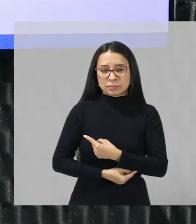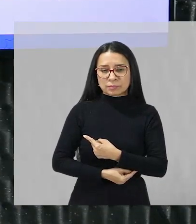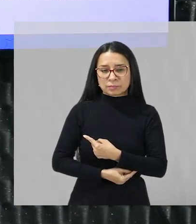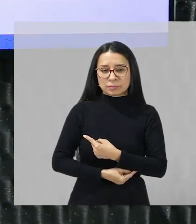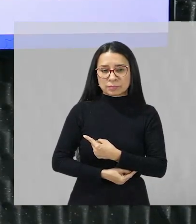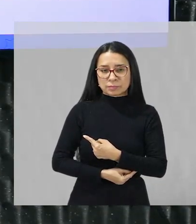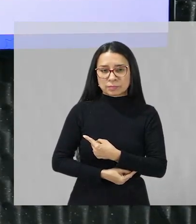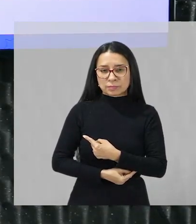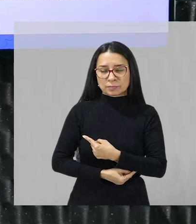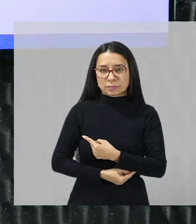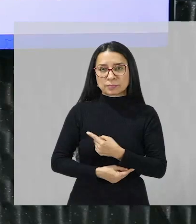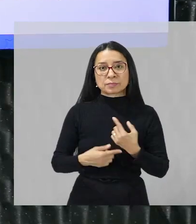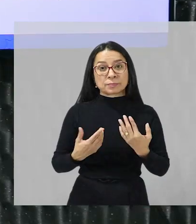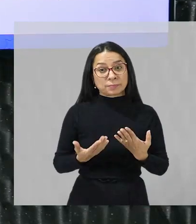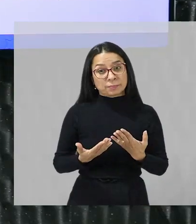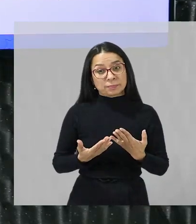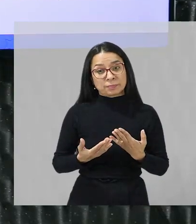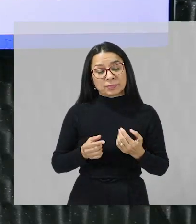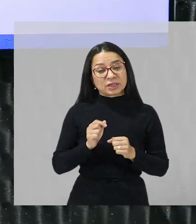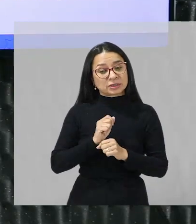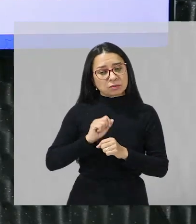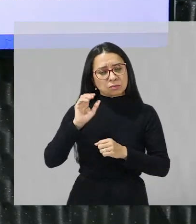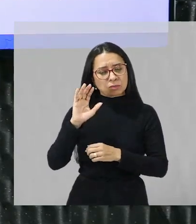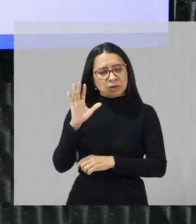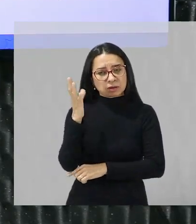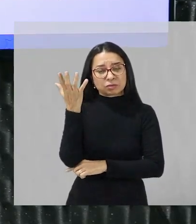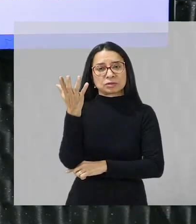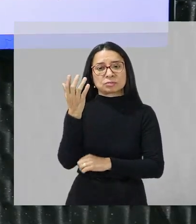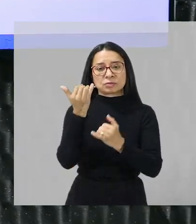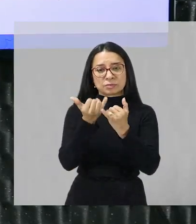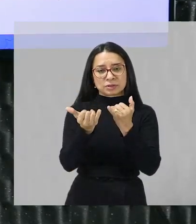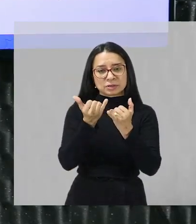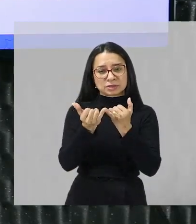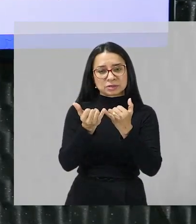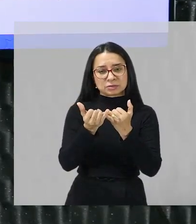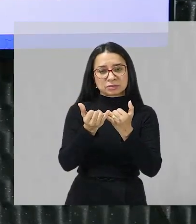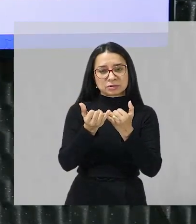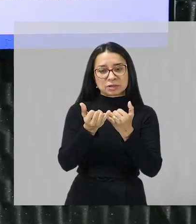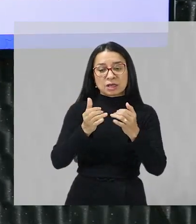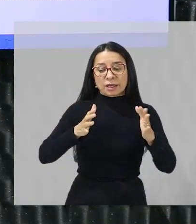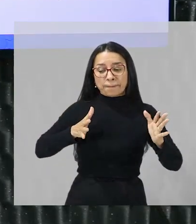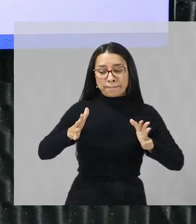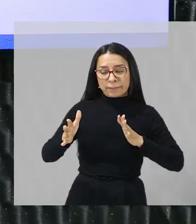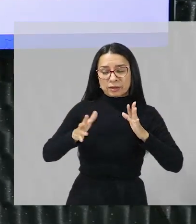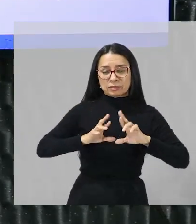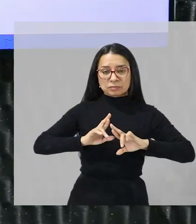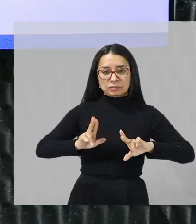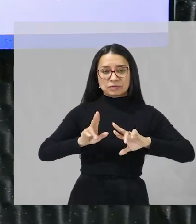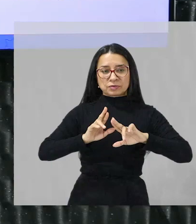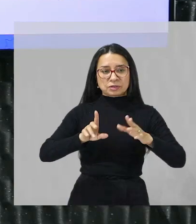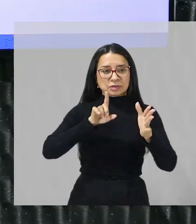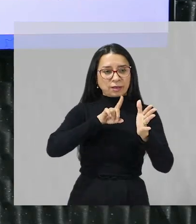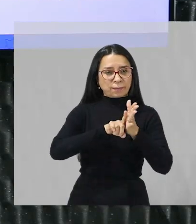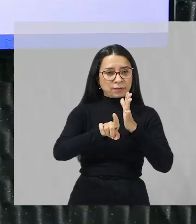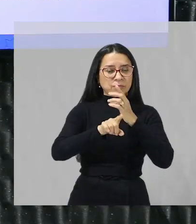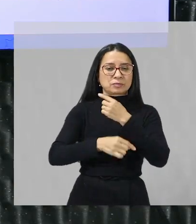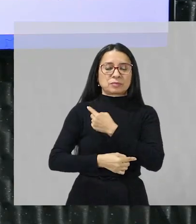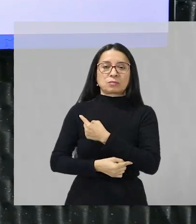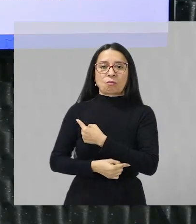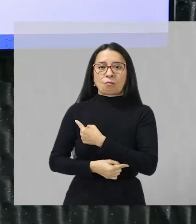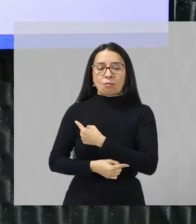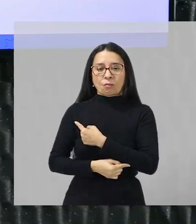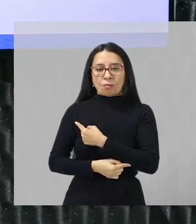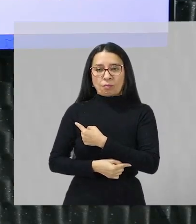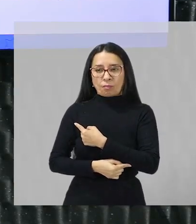é natural, não pode ser ao mesmo tempo fruto das instituições, porque senão não seria natural. Local